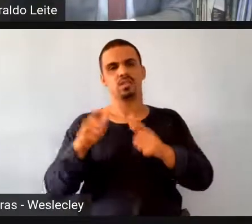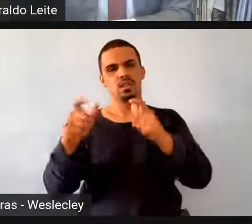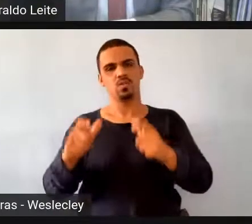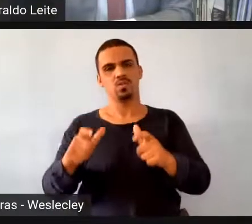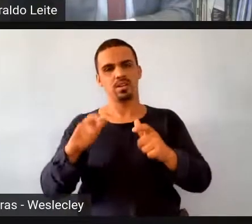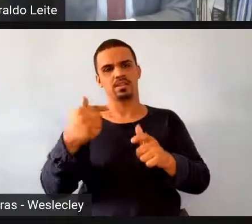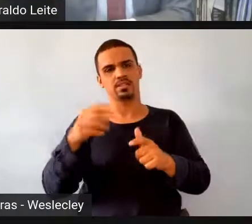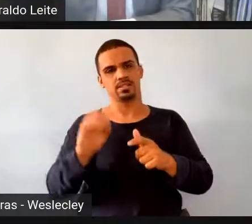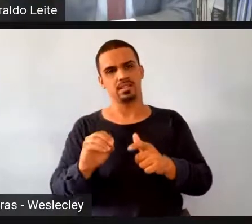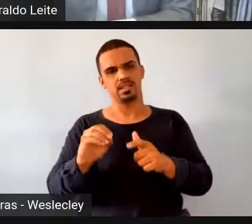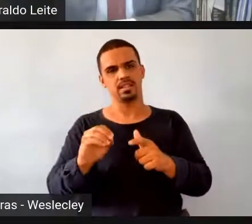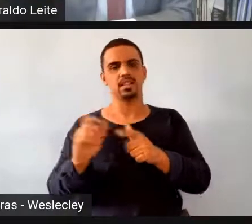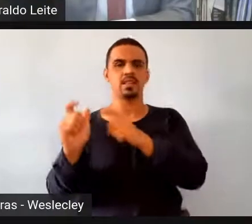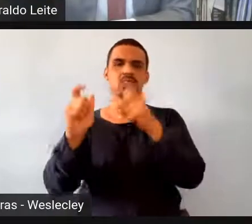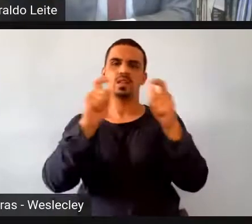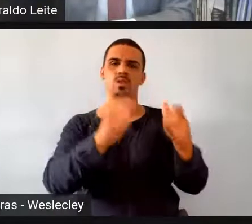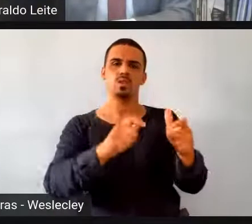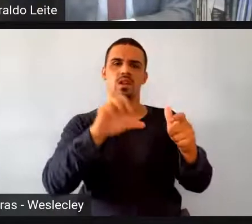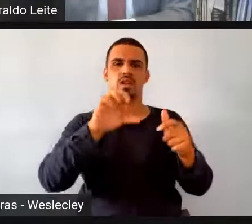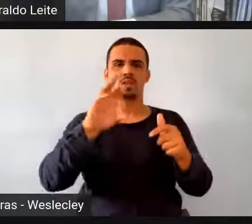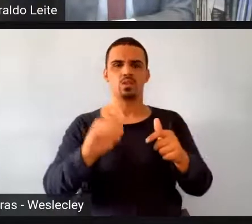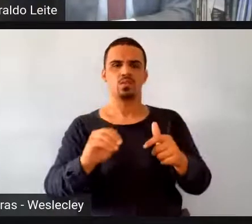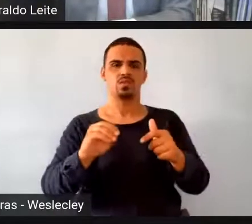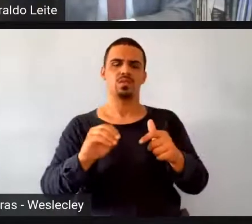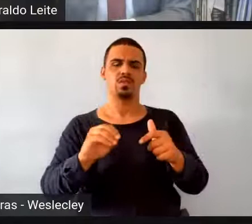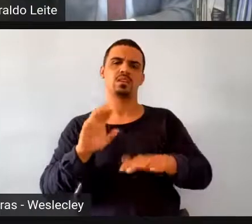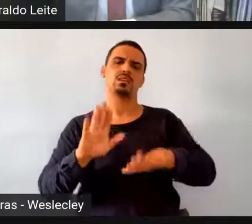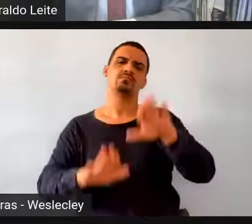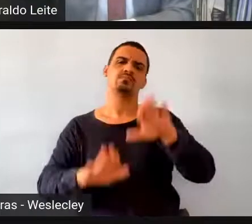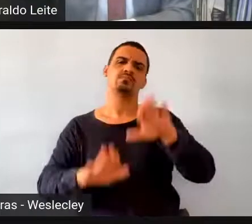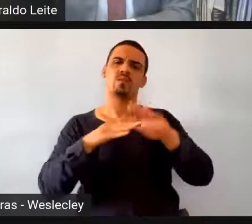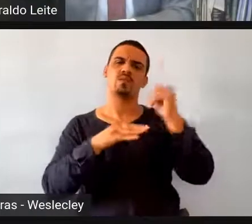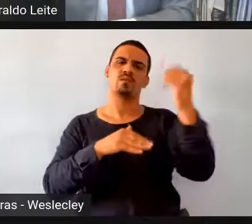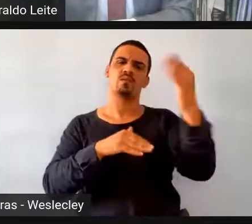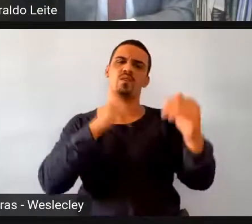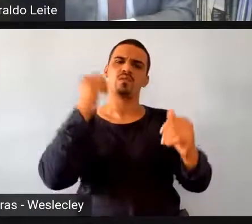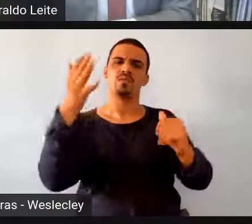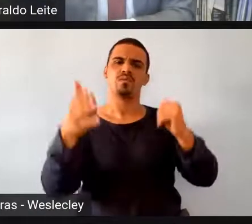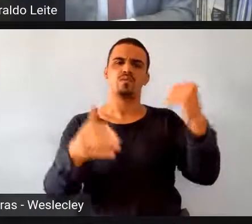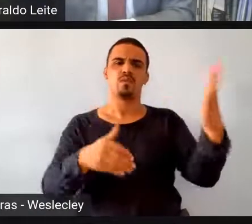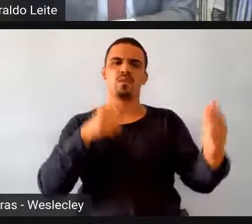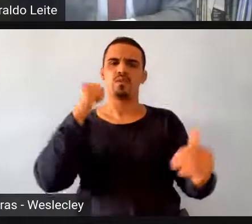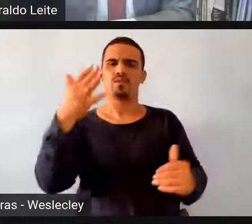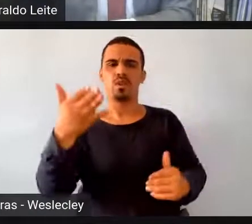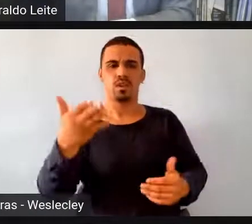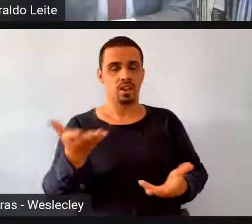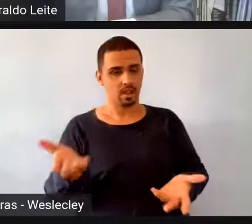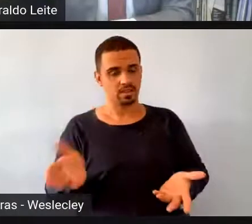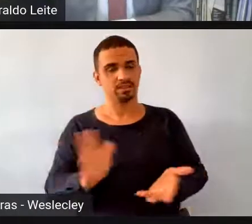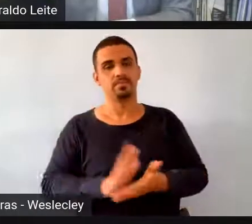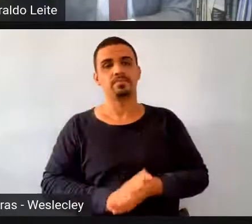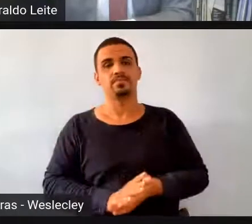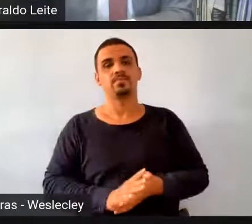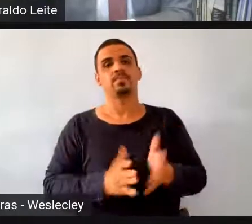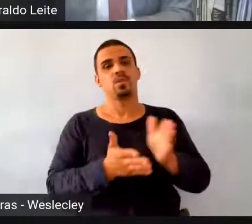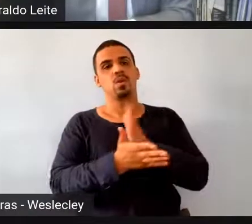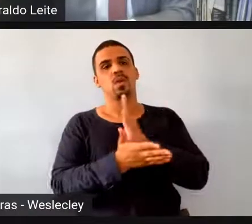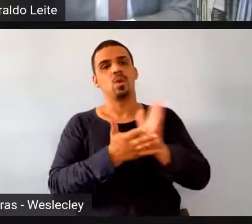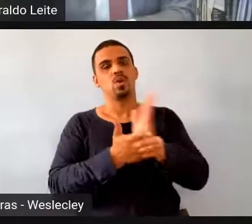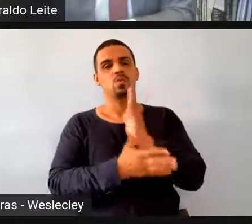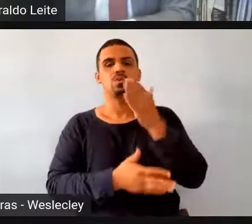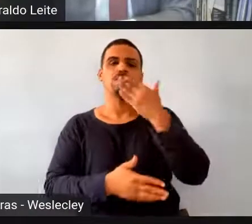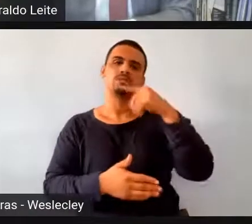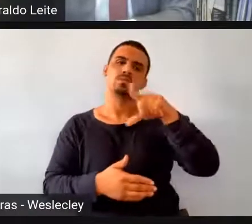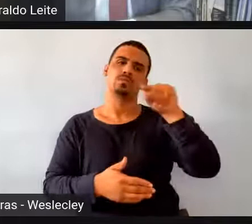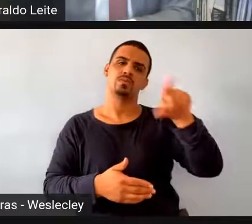90, são exceções, mundo afora. Né? Há alguma literatura de ciência política que sugere que acima de